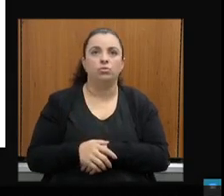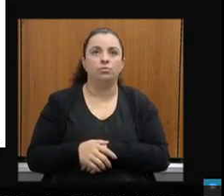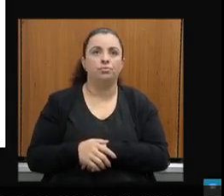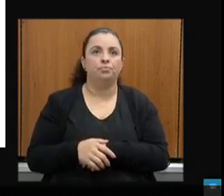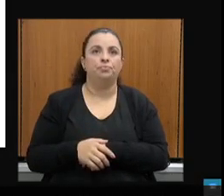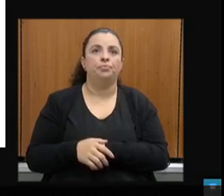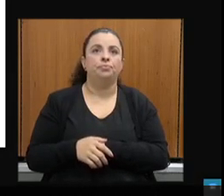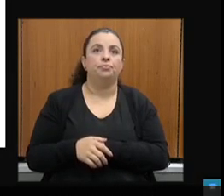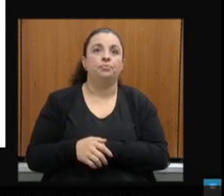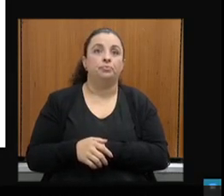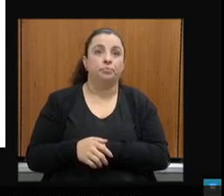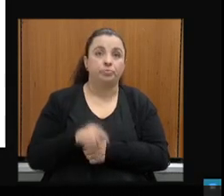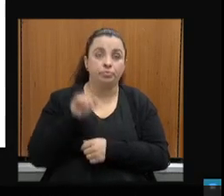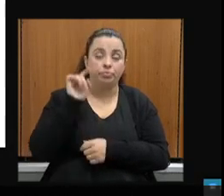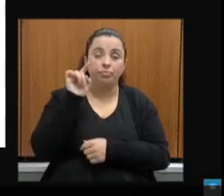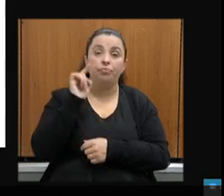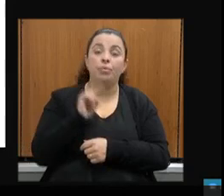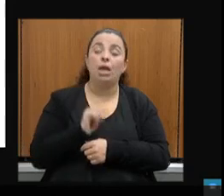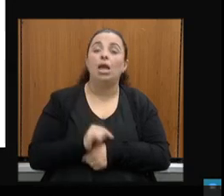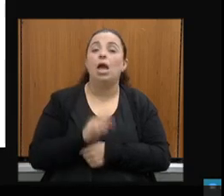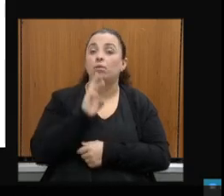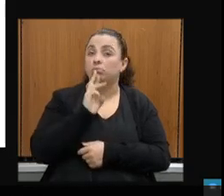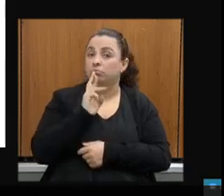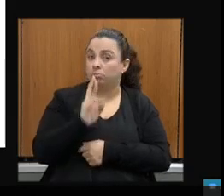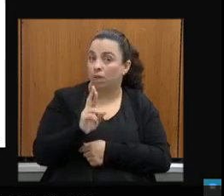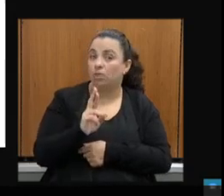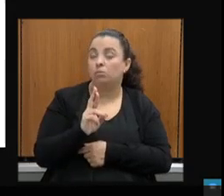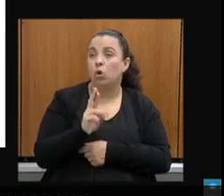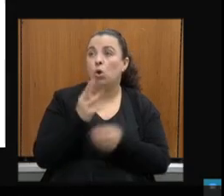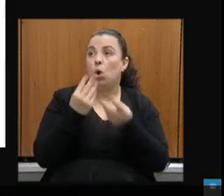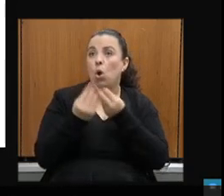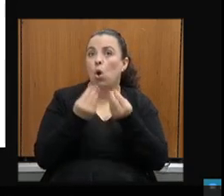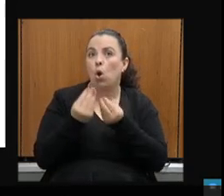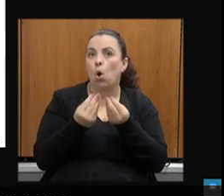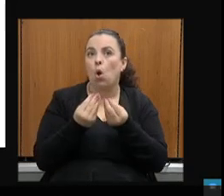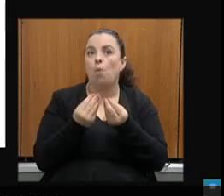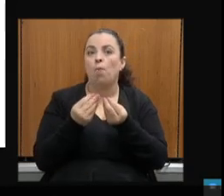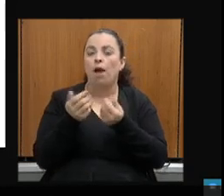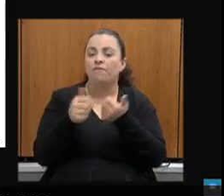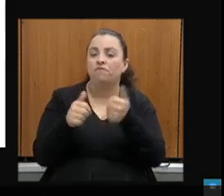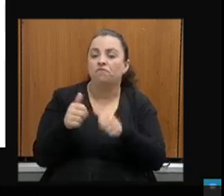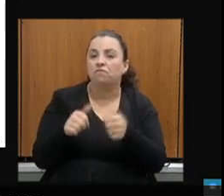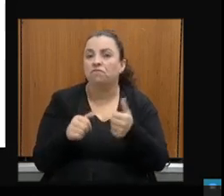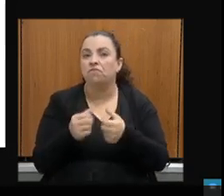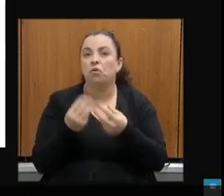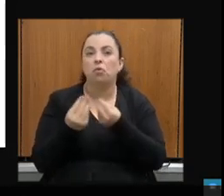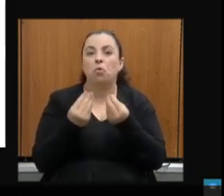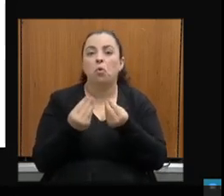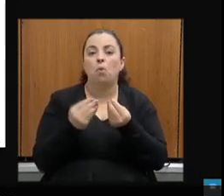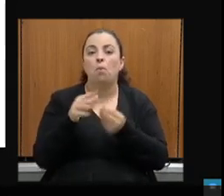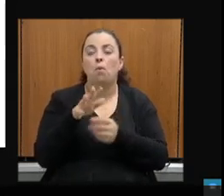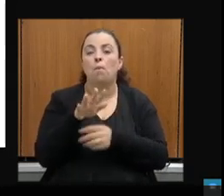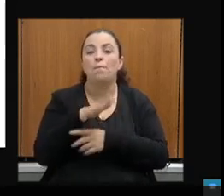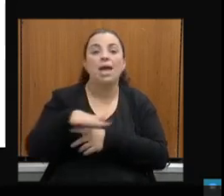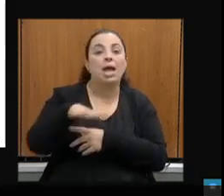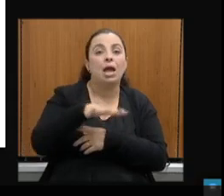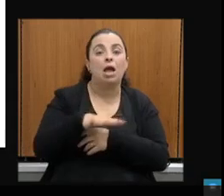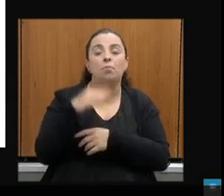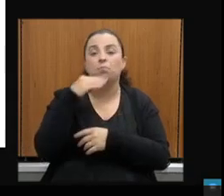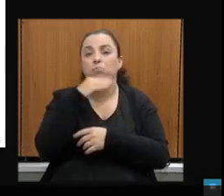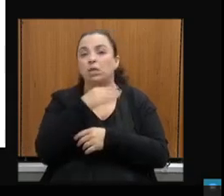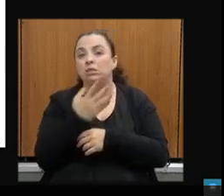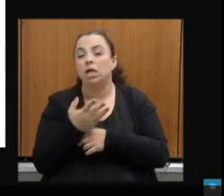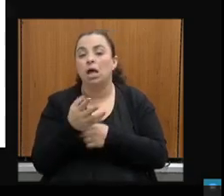Olá aqui é o resultado em termos de como o mercado percebe né A